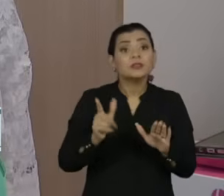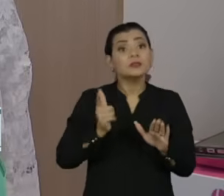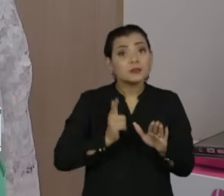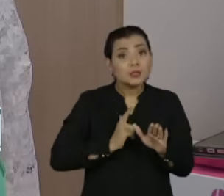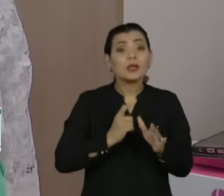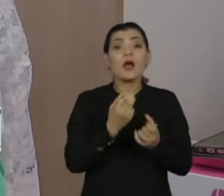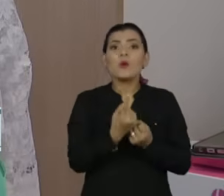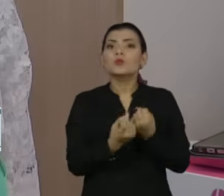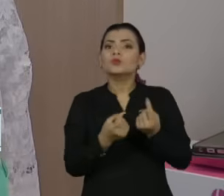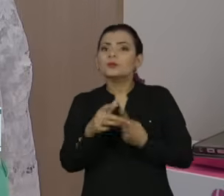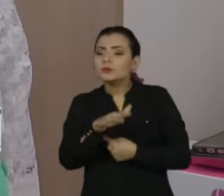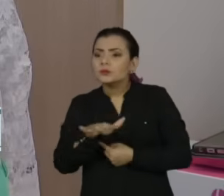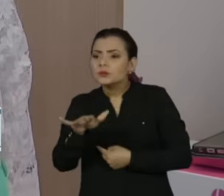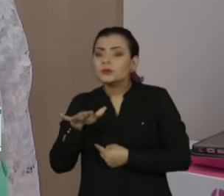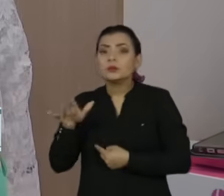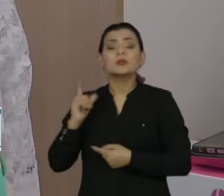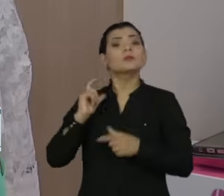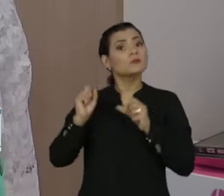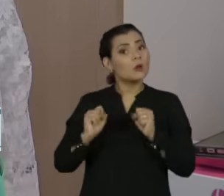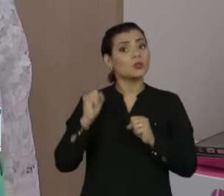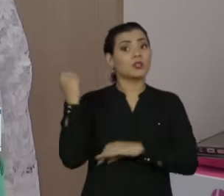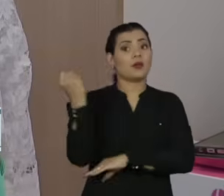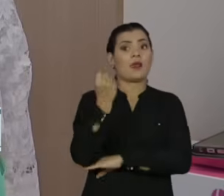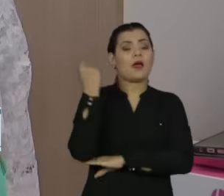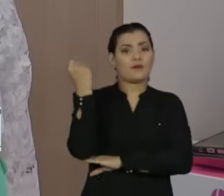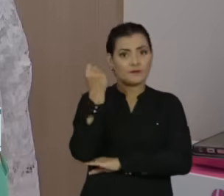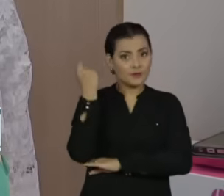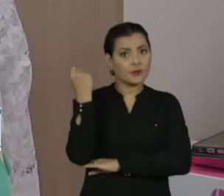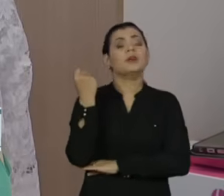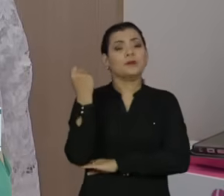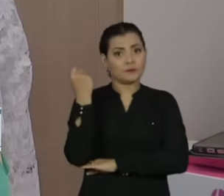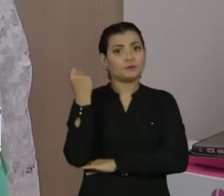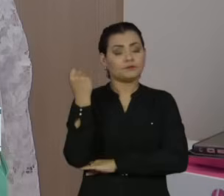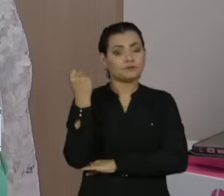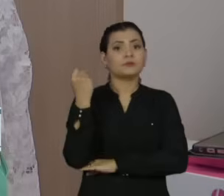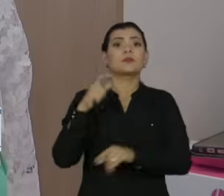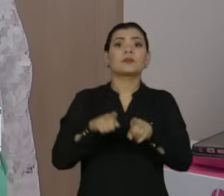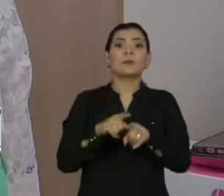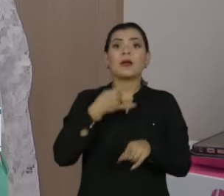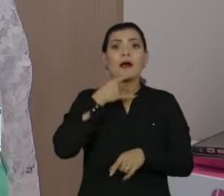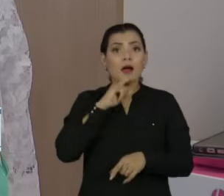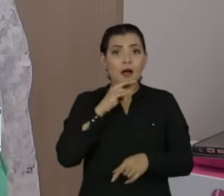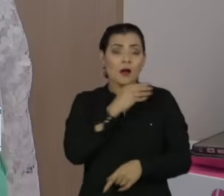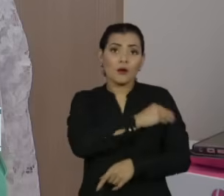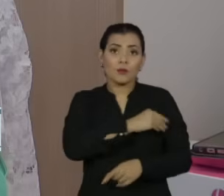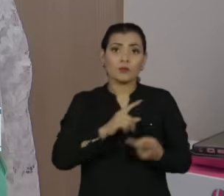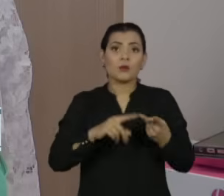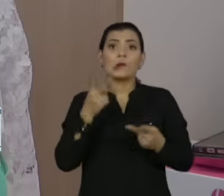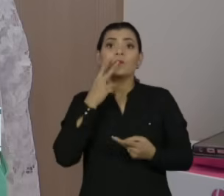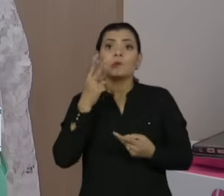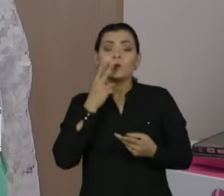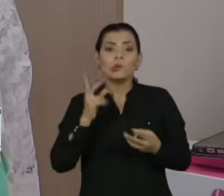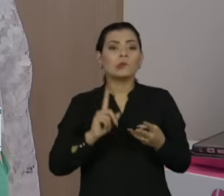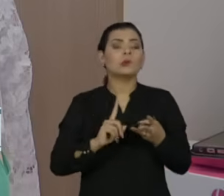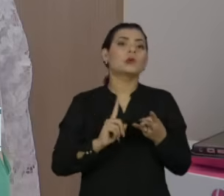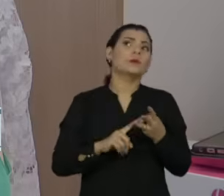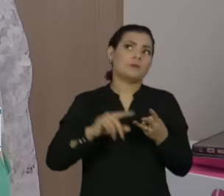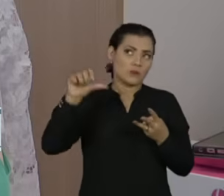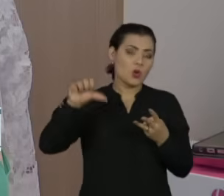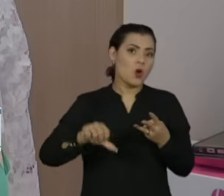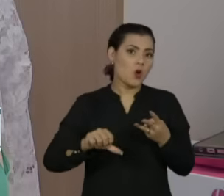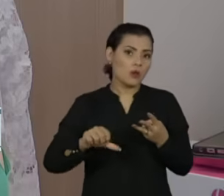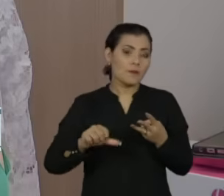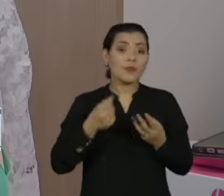algumas situações em que o quadro pode se agravar. O consumo de álcool, o tabagismo,